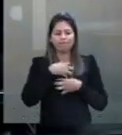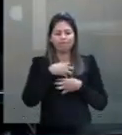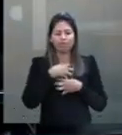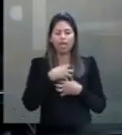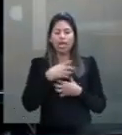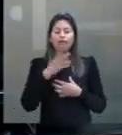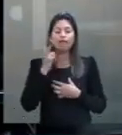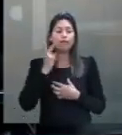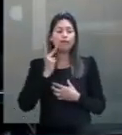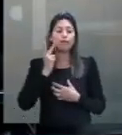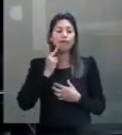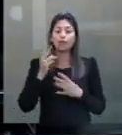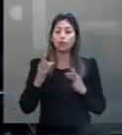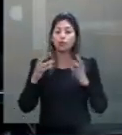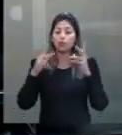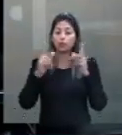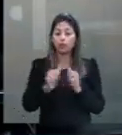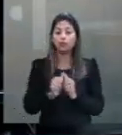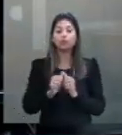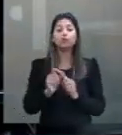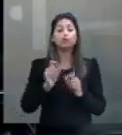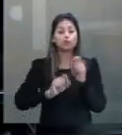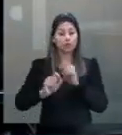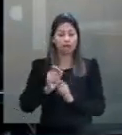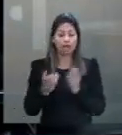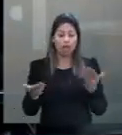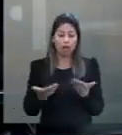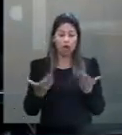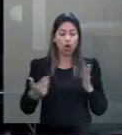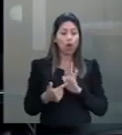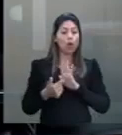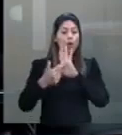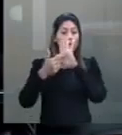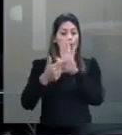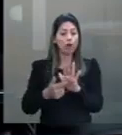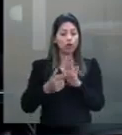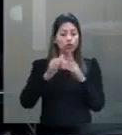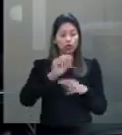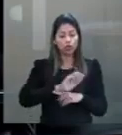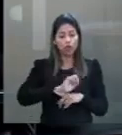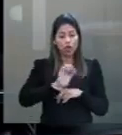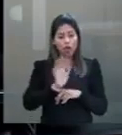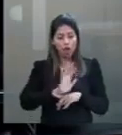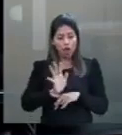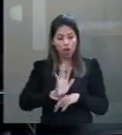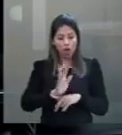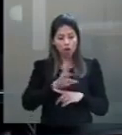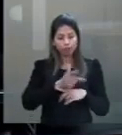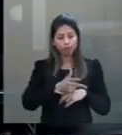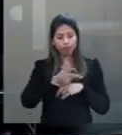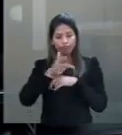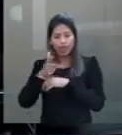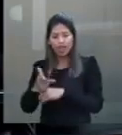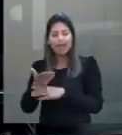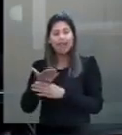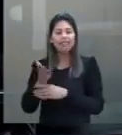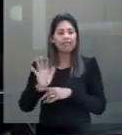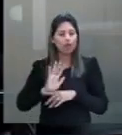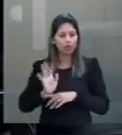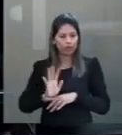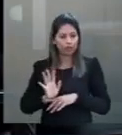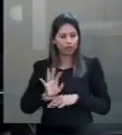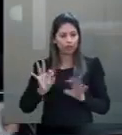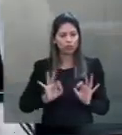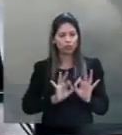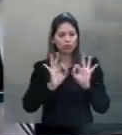todos nós, vamos passar o vídeo aqui, daí eu abro um espaço para terminar meu pronunciamento. Nesse